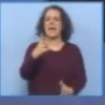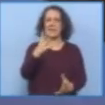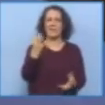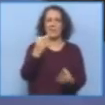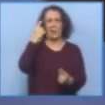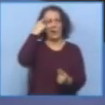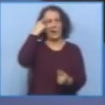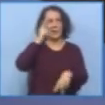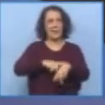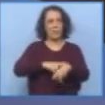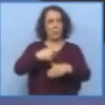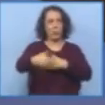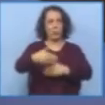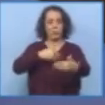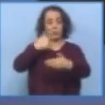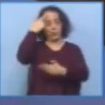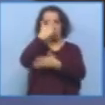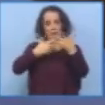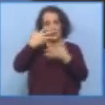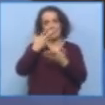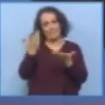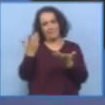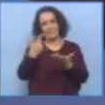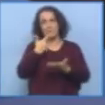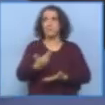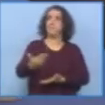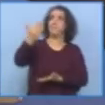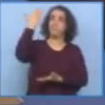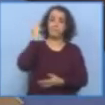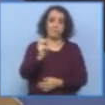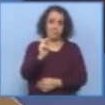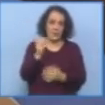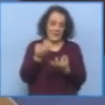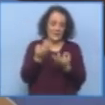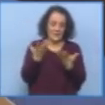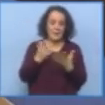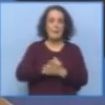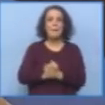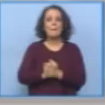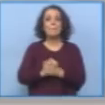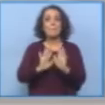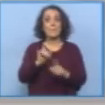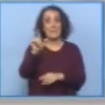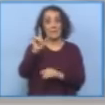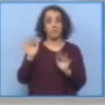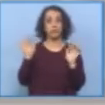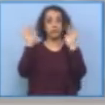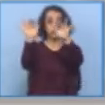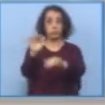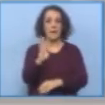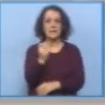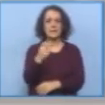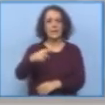tempos, às vezes eu baralho já, mas isto é porque já lá vão há muito tempo as jornadas. Mas a de Santiago de Compostela também foi